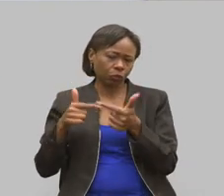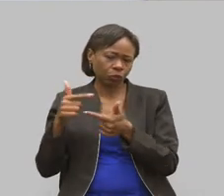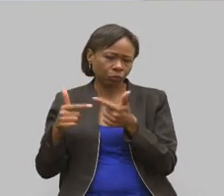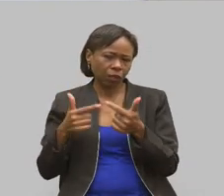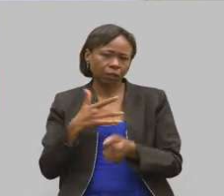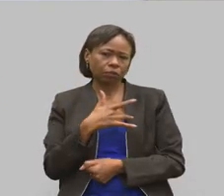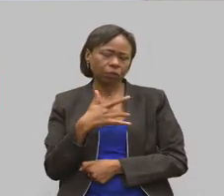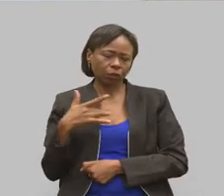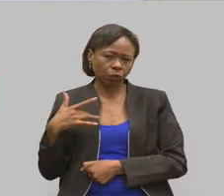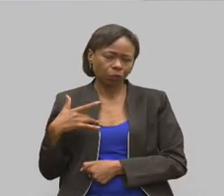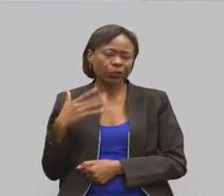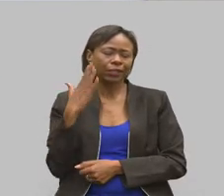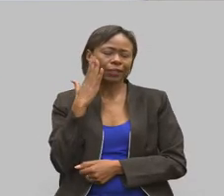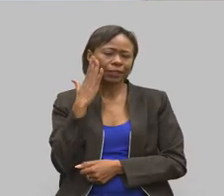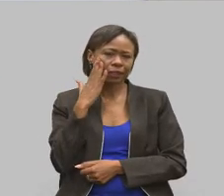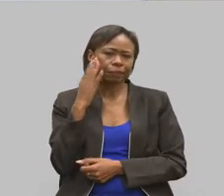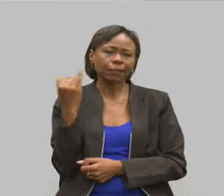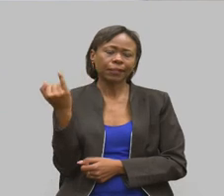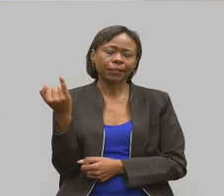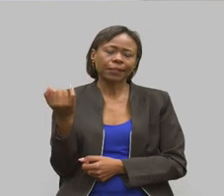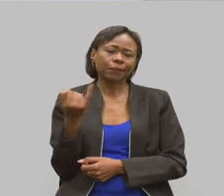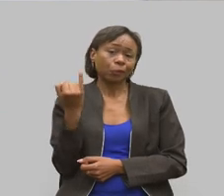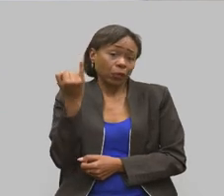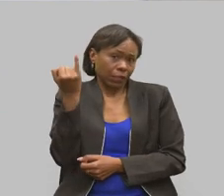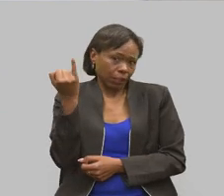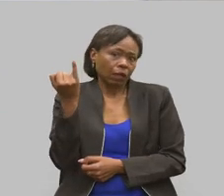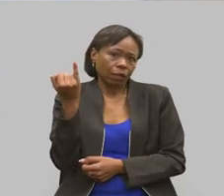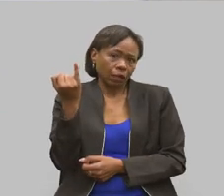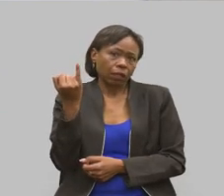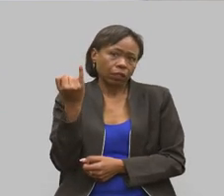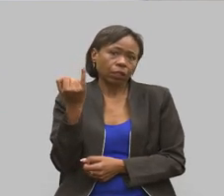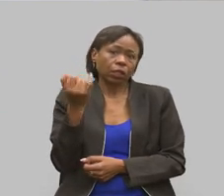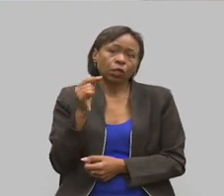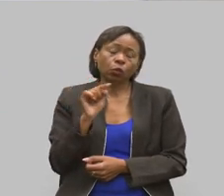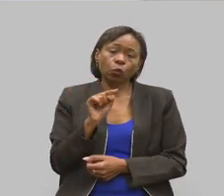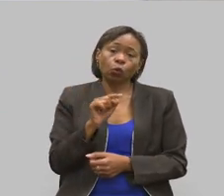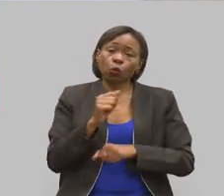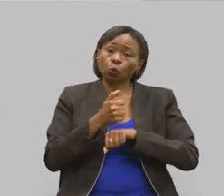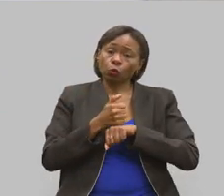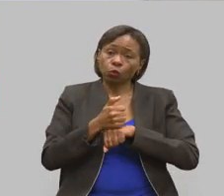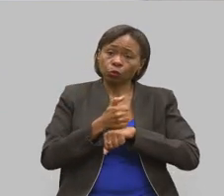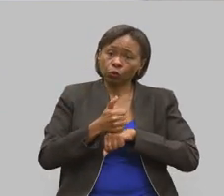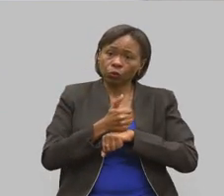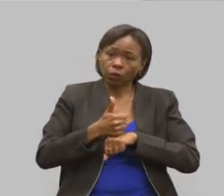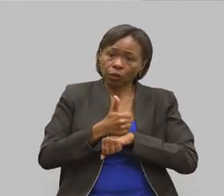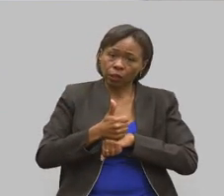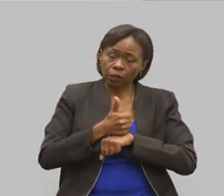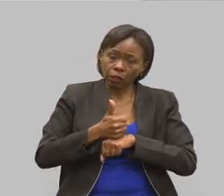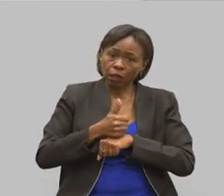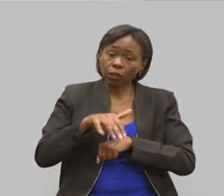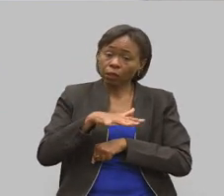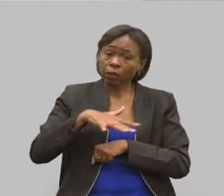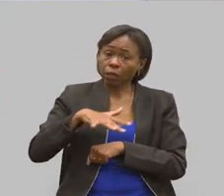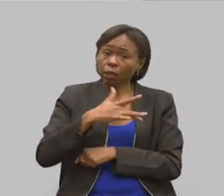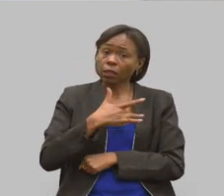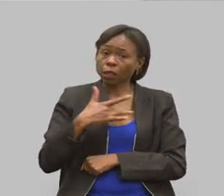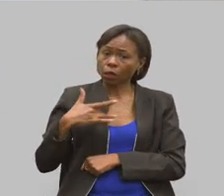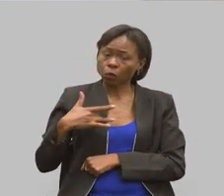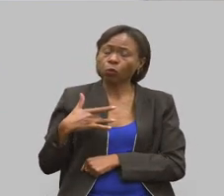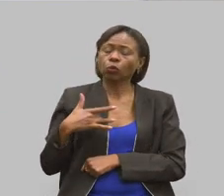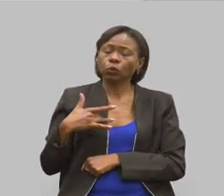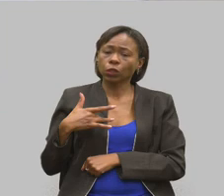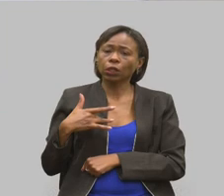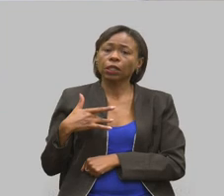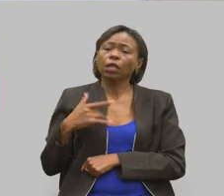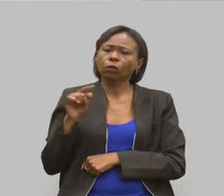da da necessidade da equipe que pesa não ser profissional da área de saúde em termos de atuação mas foi um excelente gestor eh